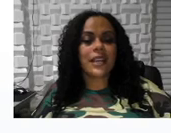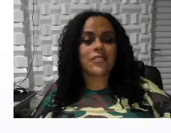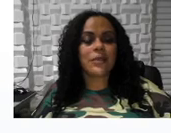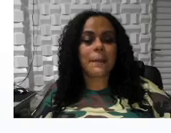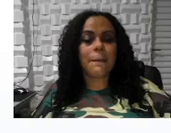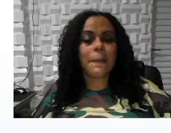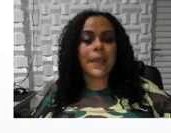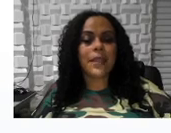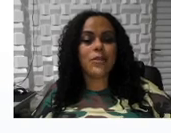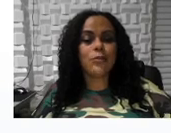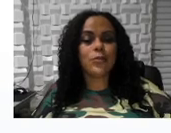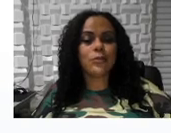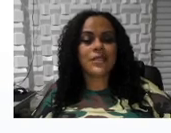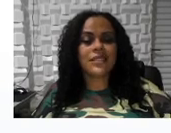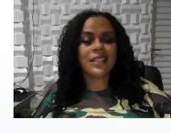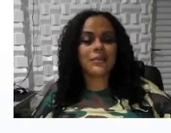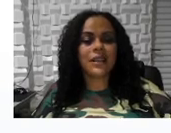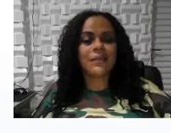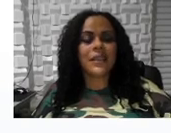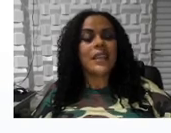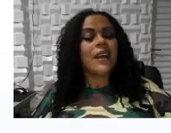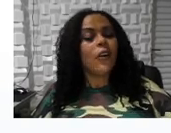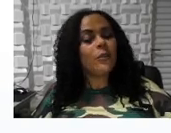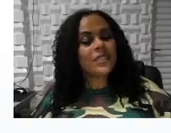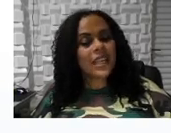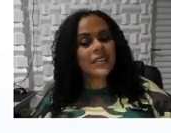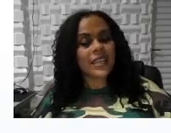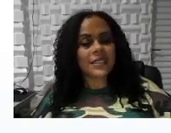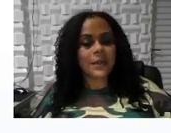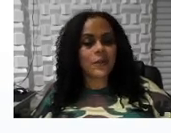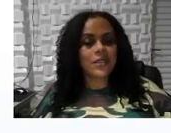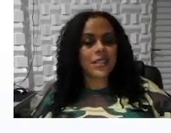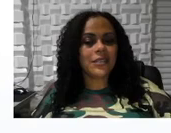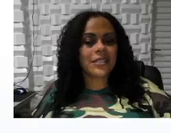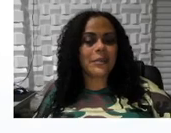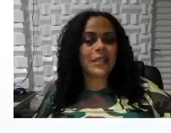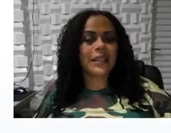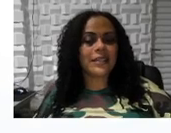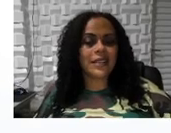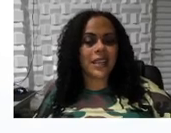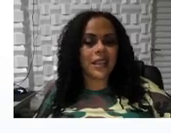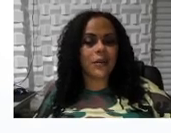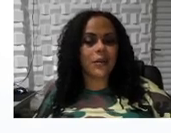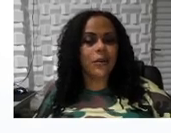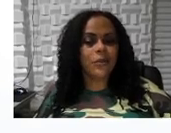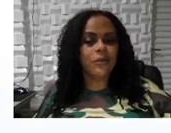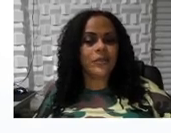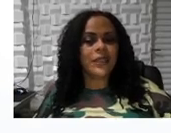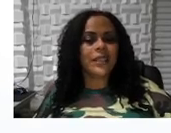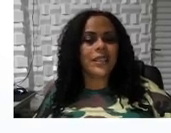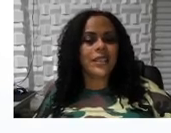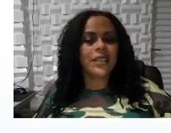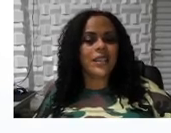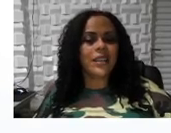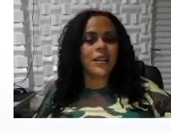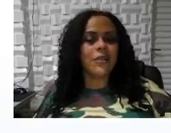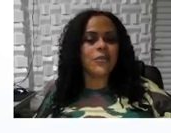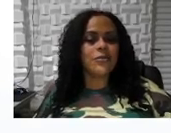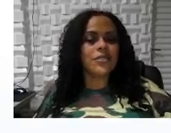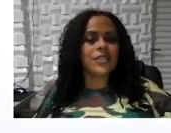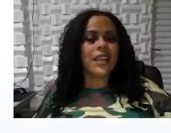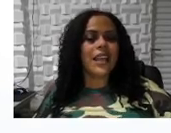a penúltima sílaba. Observem que as paroxítonas terminadas em I,